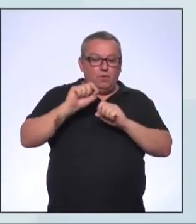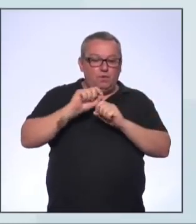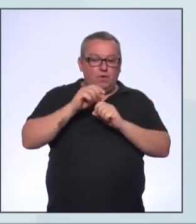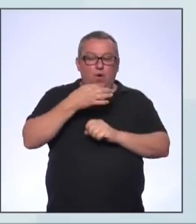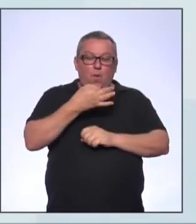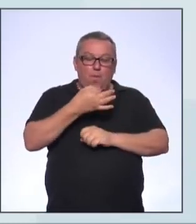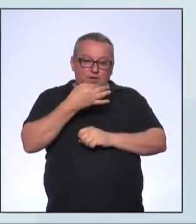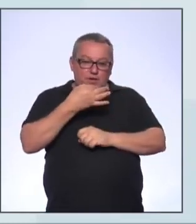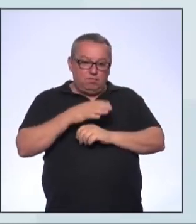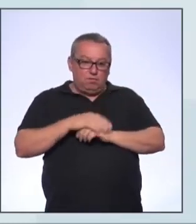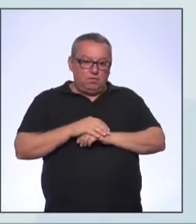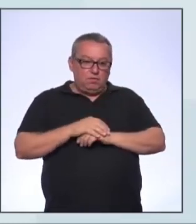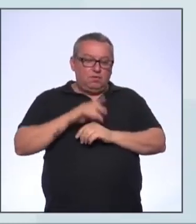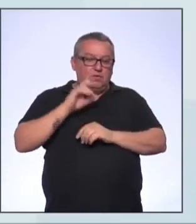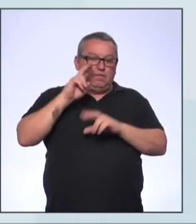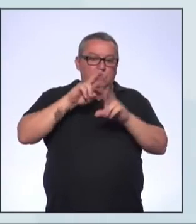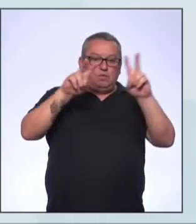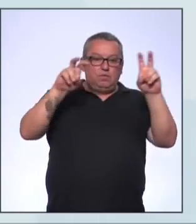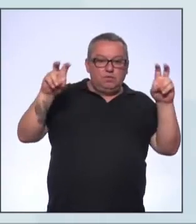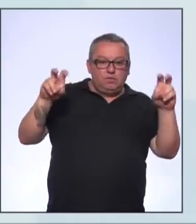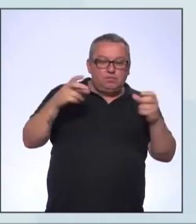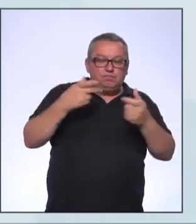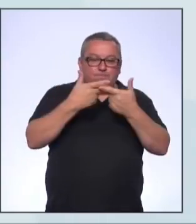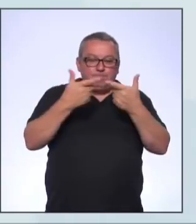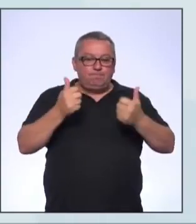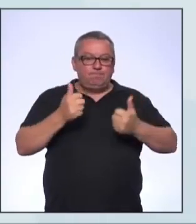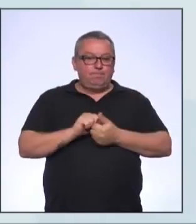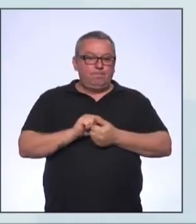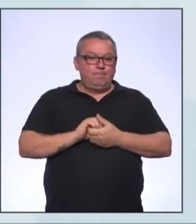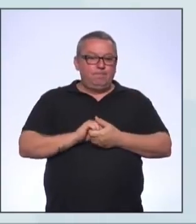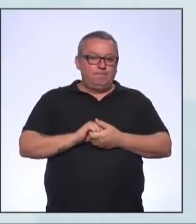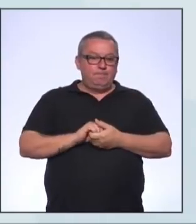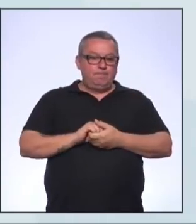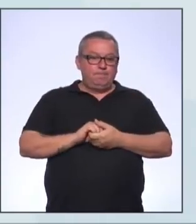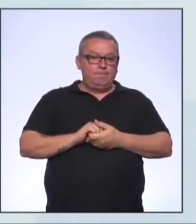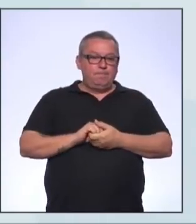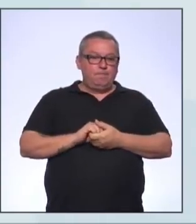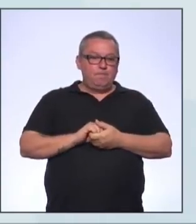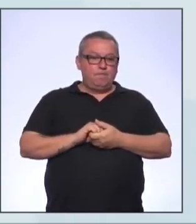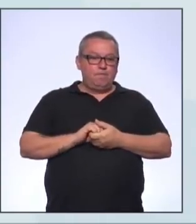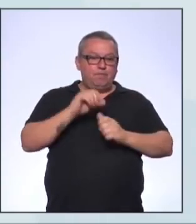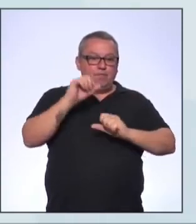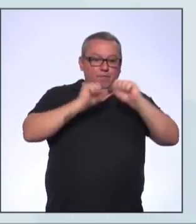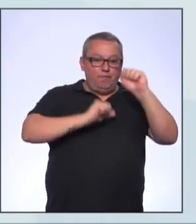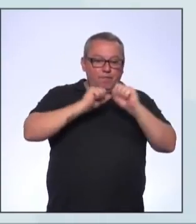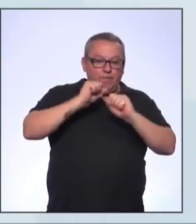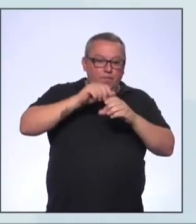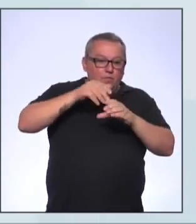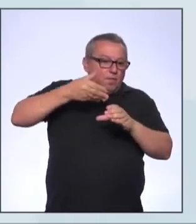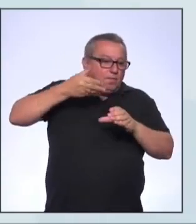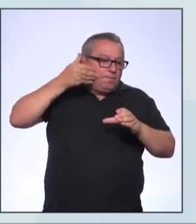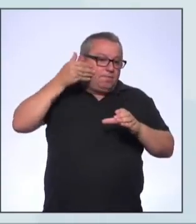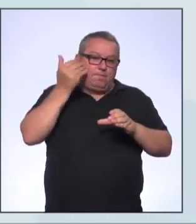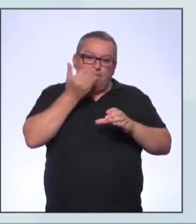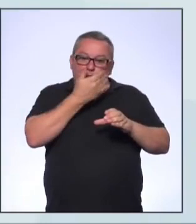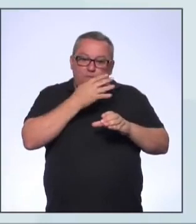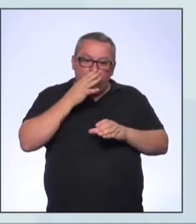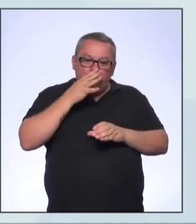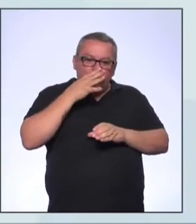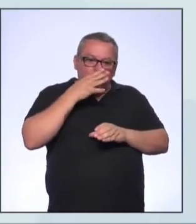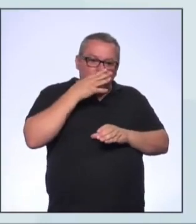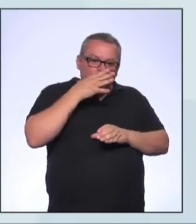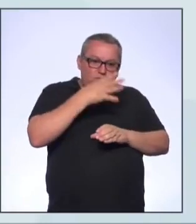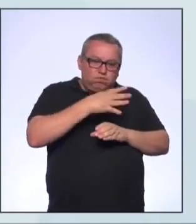opinião. Então procure o tema, os argumentos, os contra-argumentos. Vamos lá? Empresas de cosméticos são acusadas de